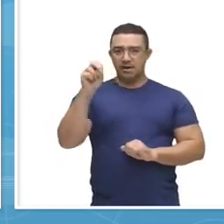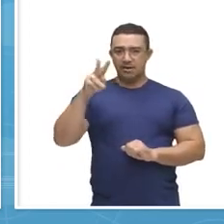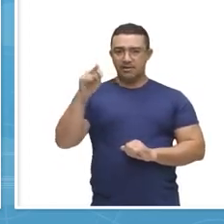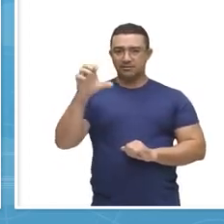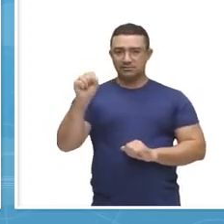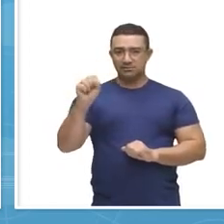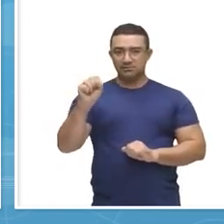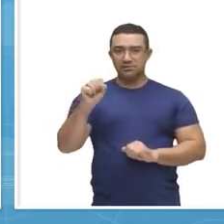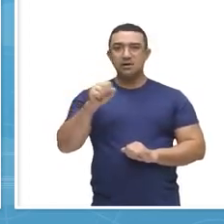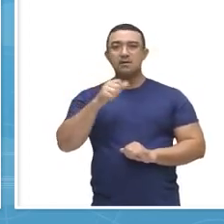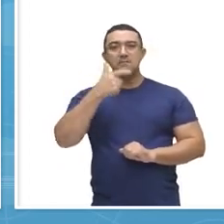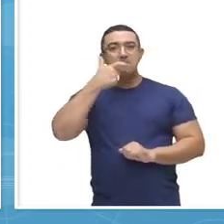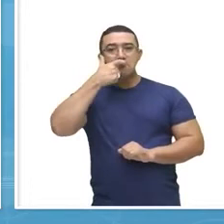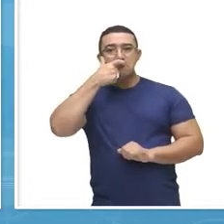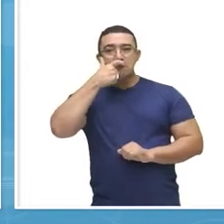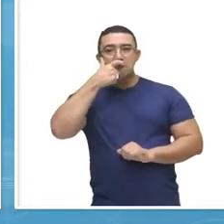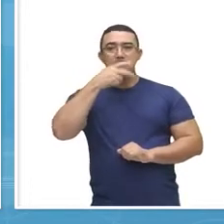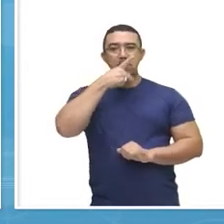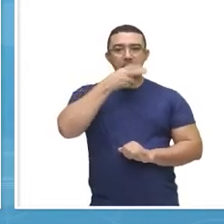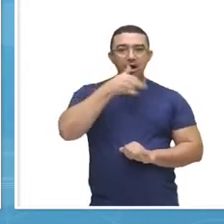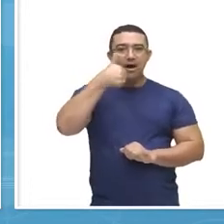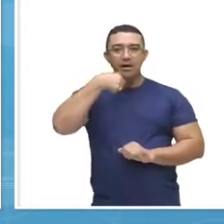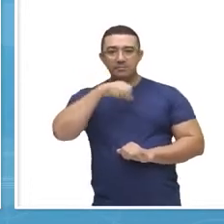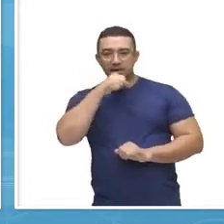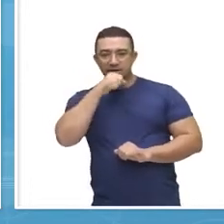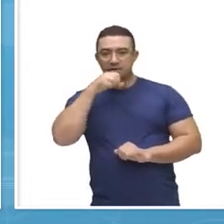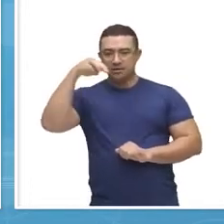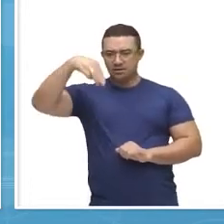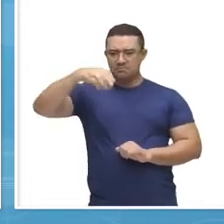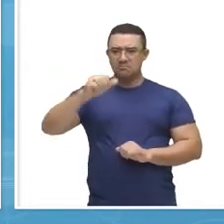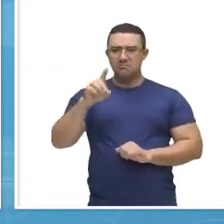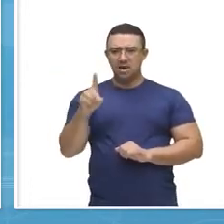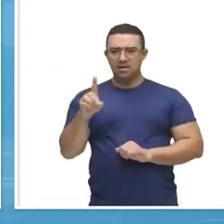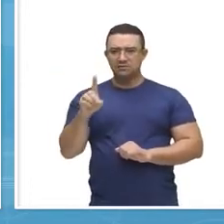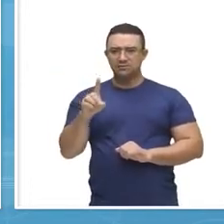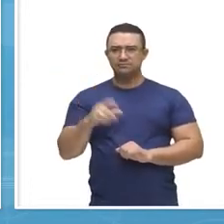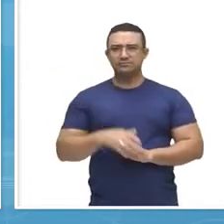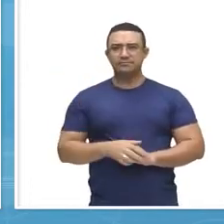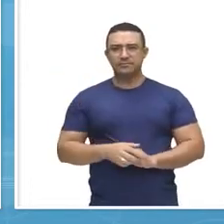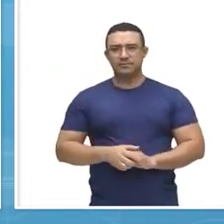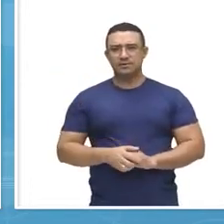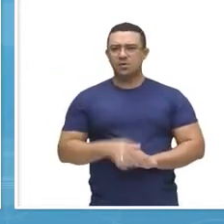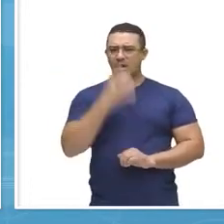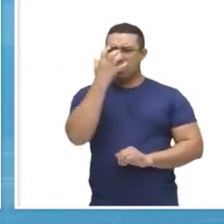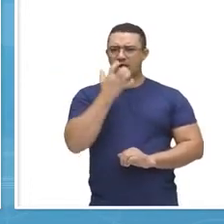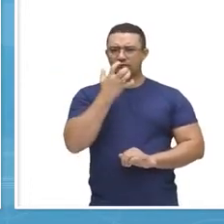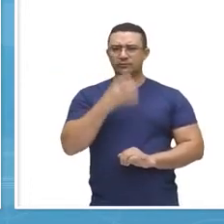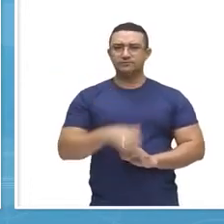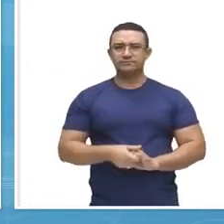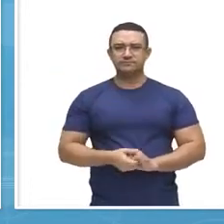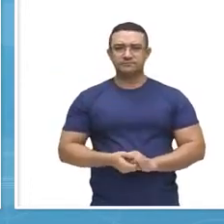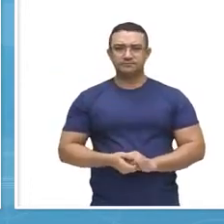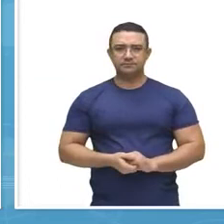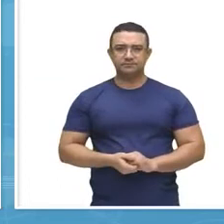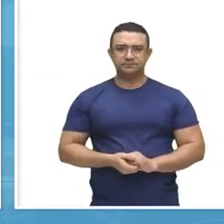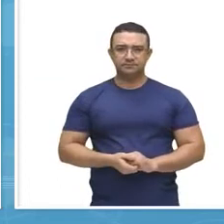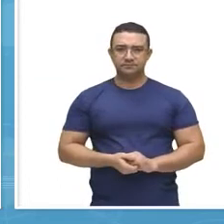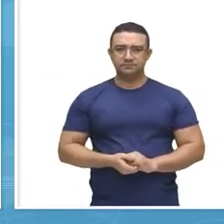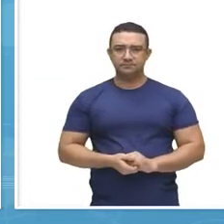tá? Então, a terrible day, my goodness, significa minha nossa, né? First thing first, primeiro de